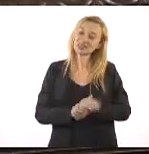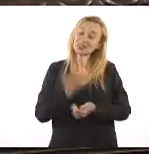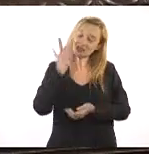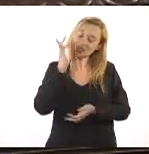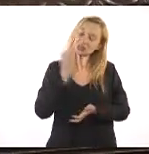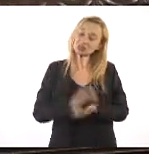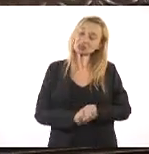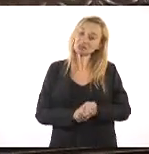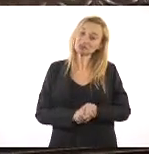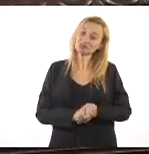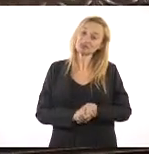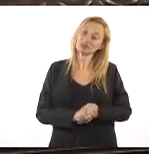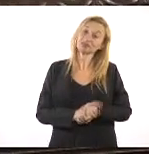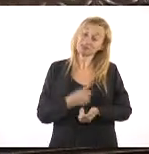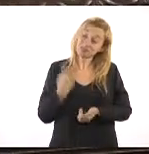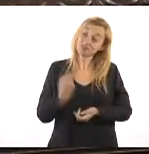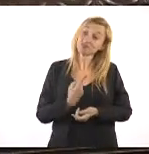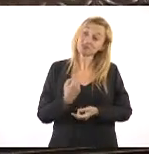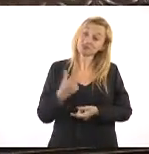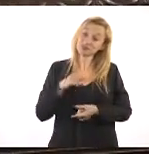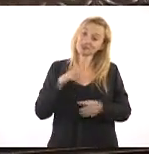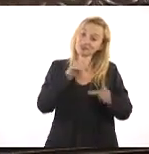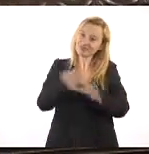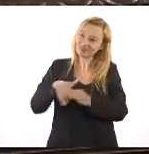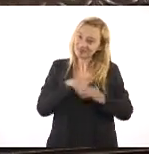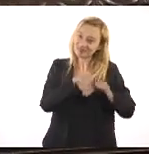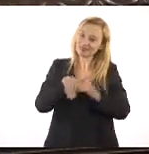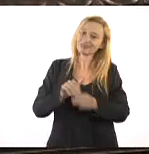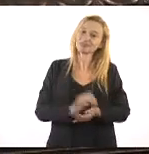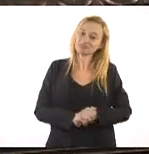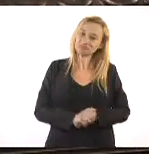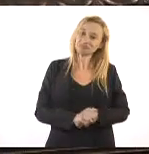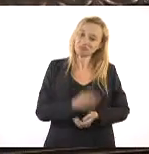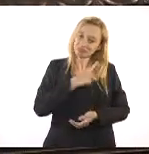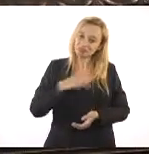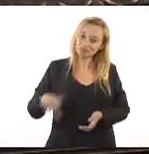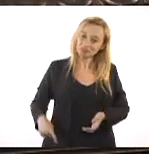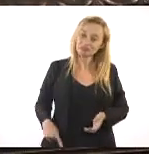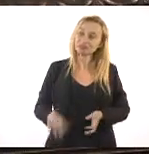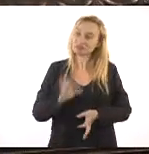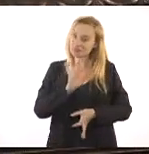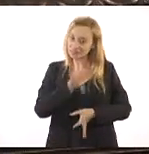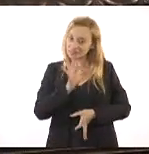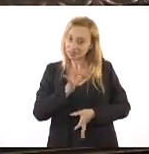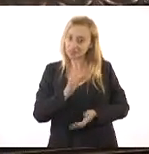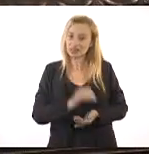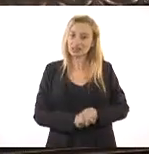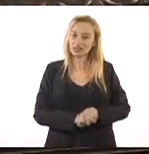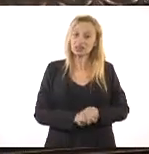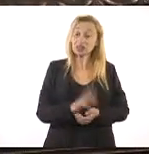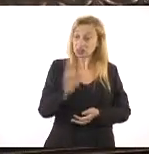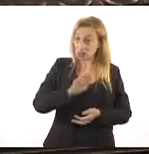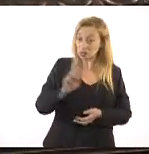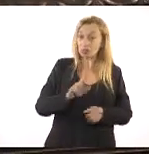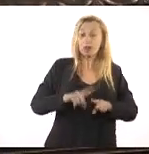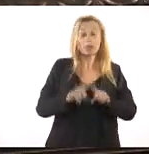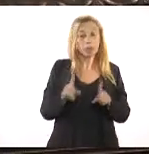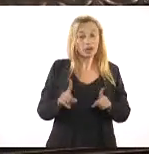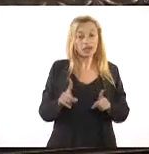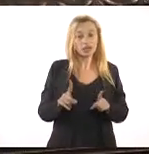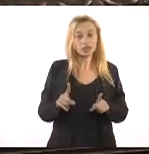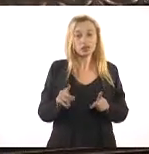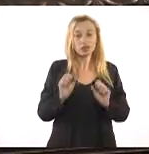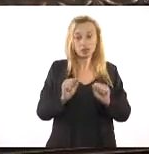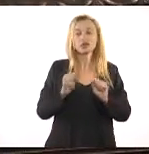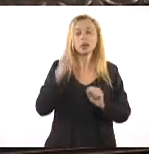que, né, nós vamos ter eleição, o presidente, obviamente, deve botar seu nome, mas nós